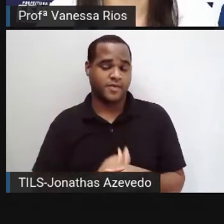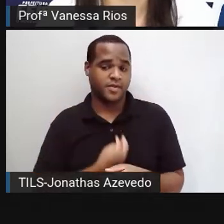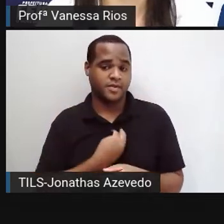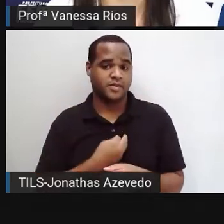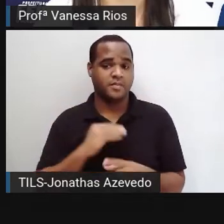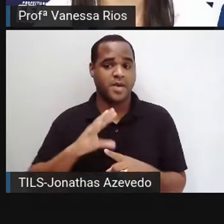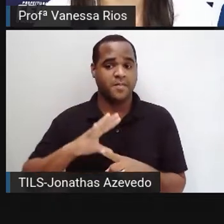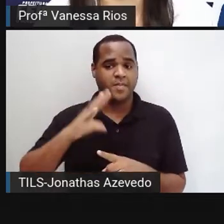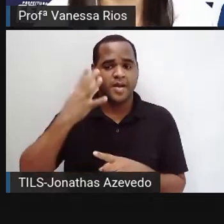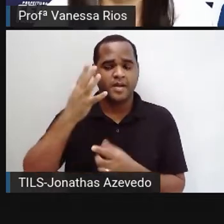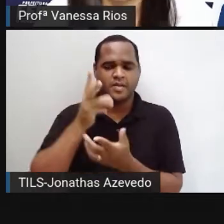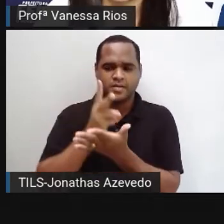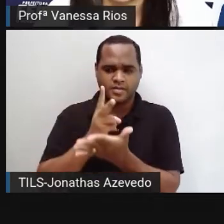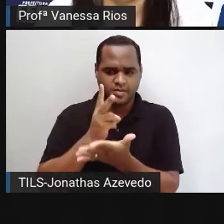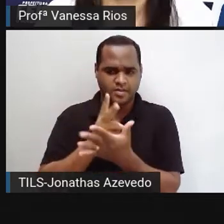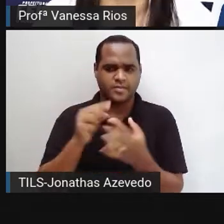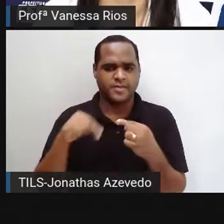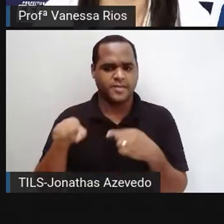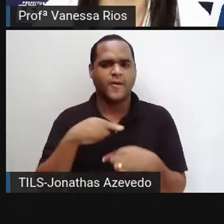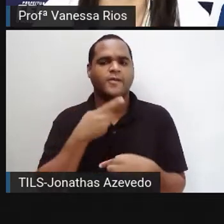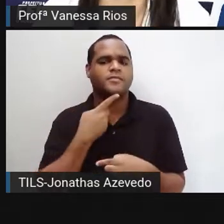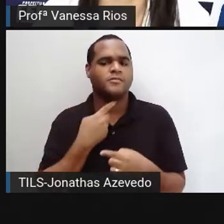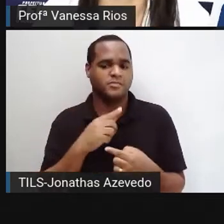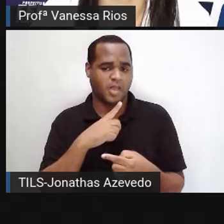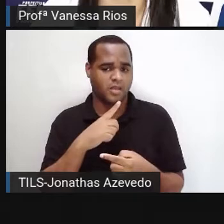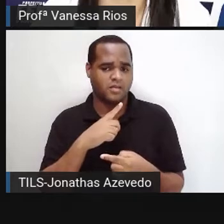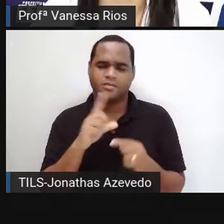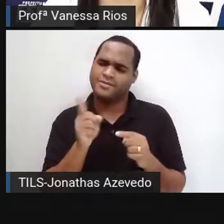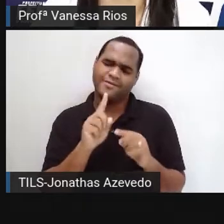acontecendo independente da nossa vontade.